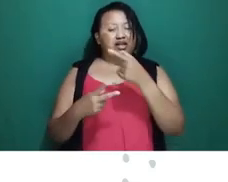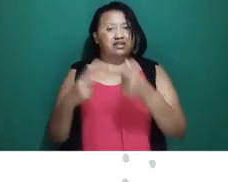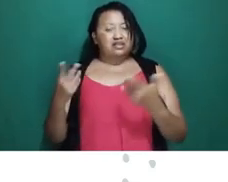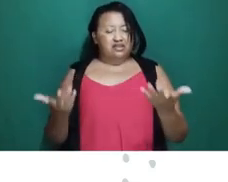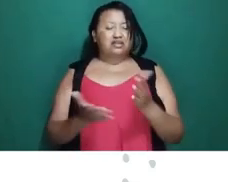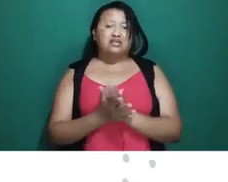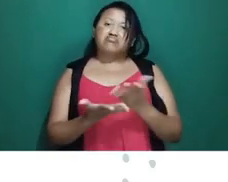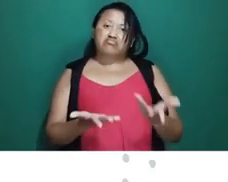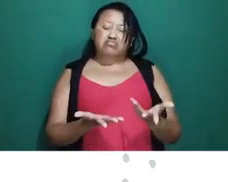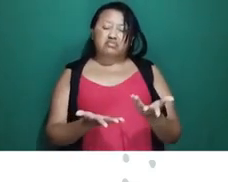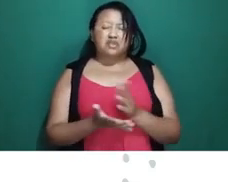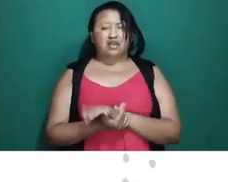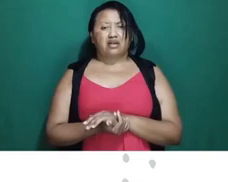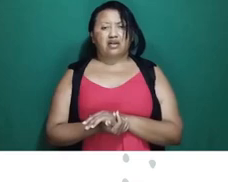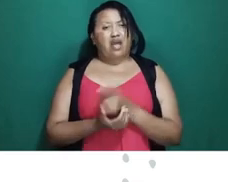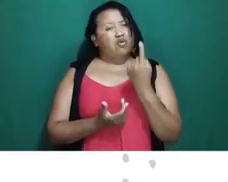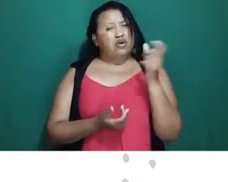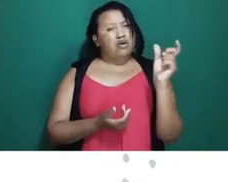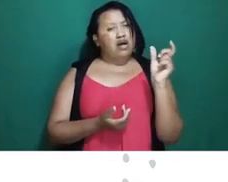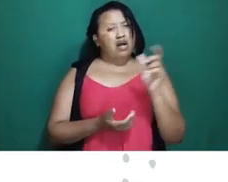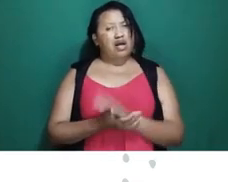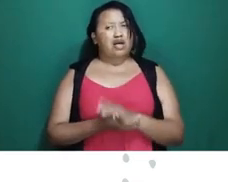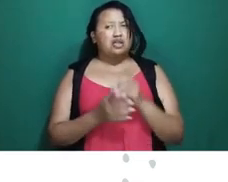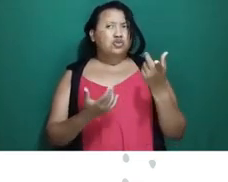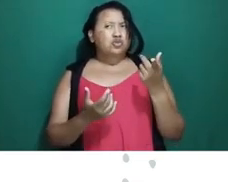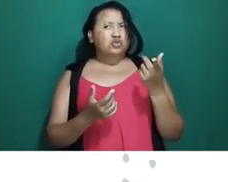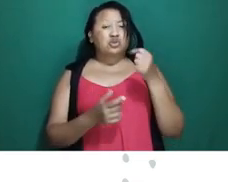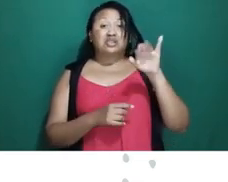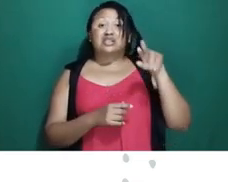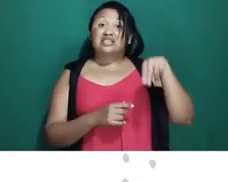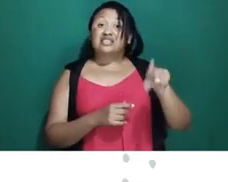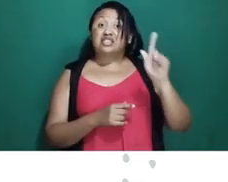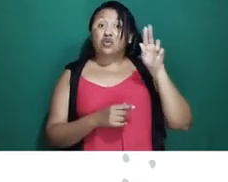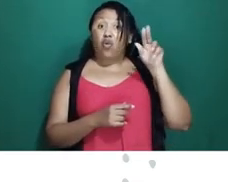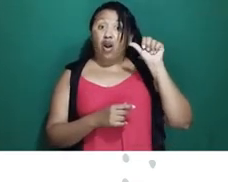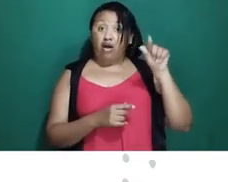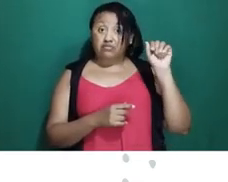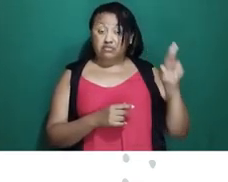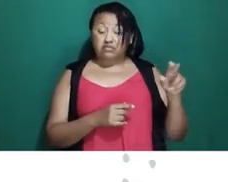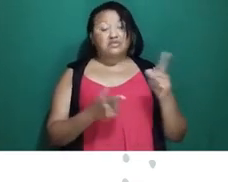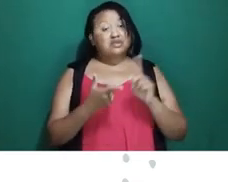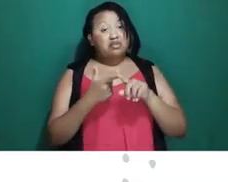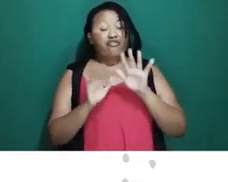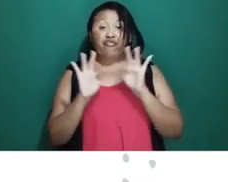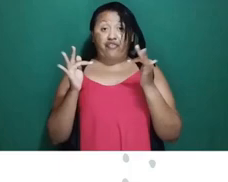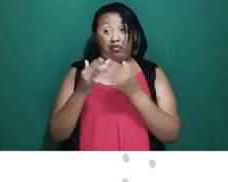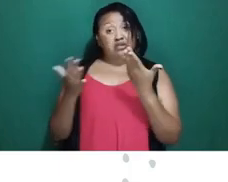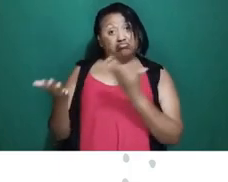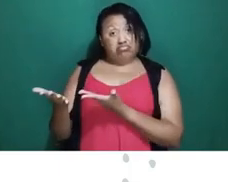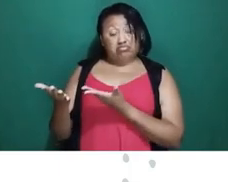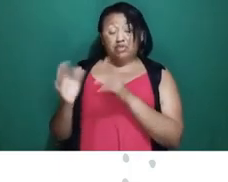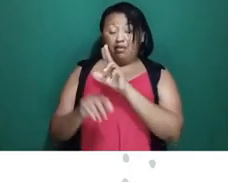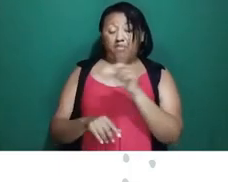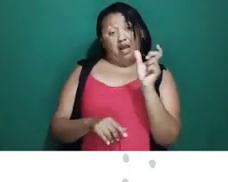né esse grupinho é uma palavra no singular a mesma coisa da família né família é composta geralmente